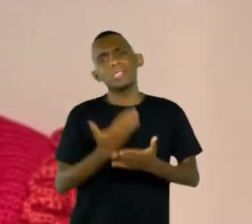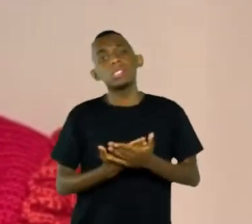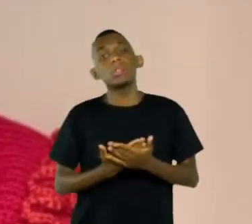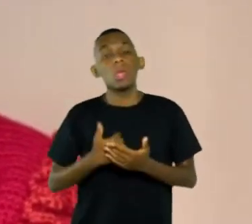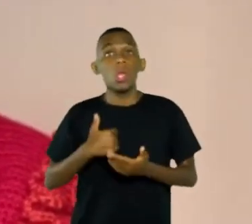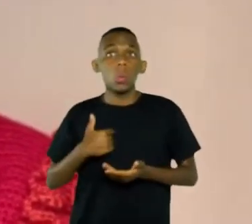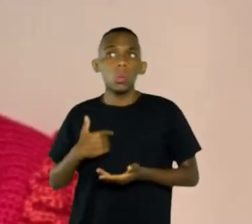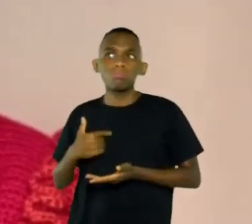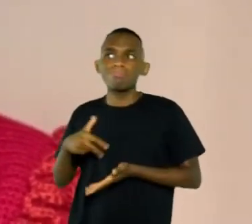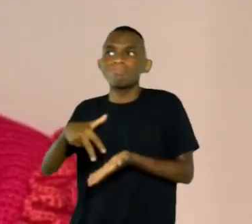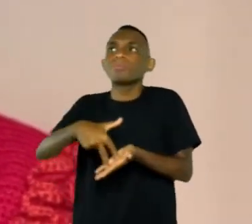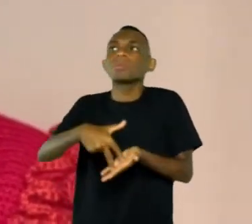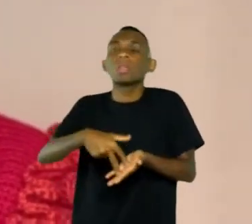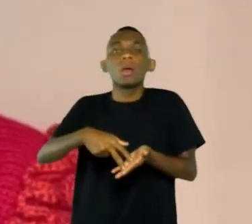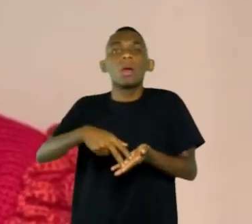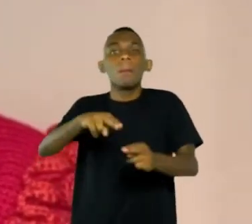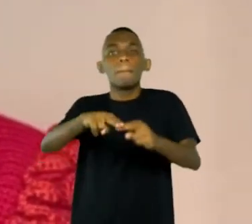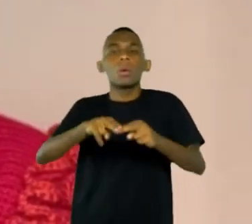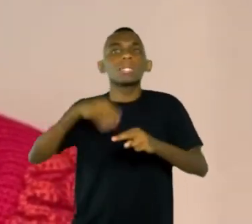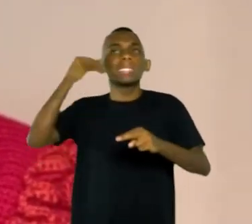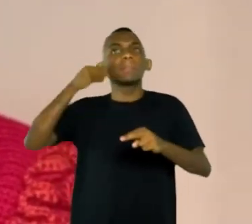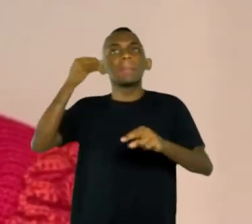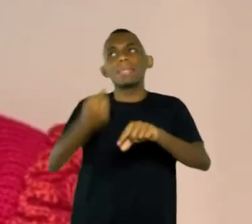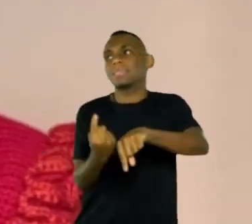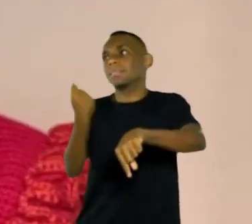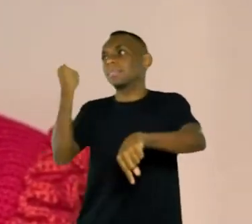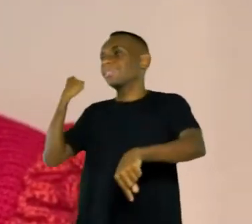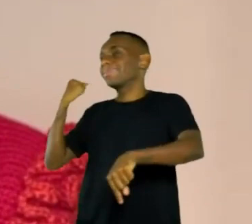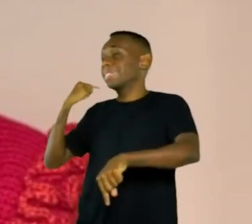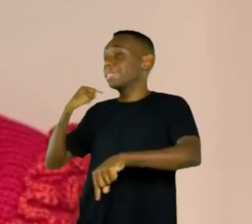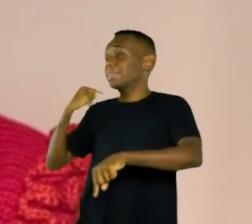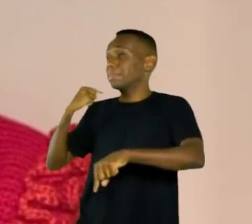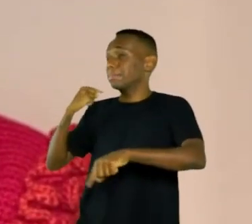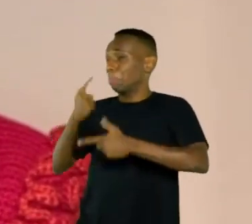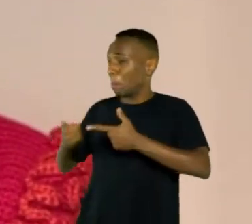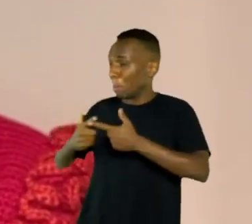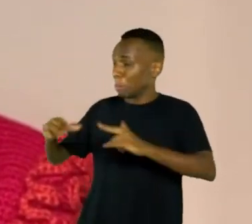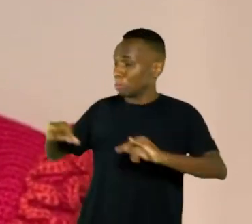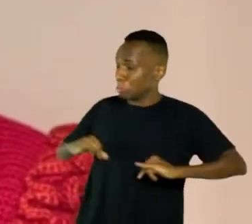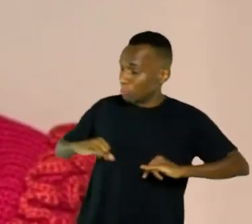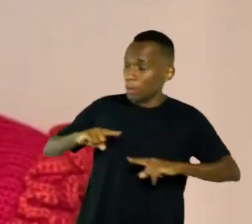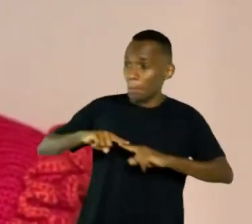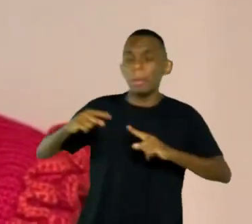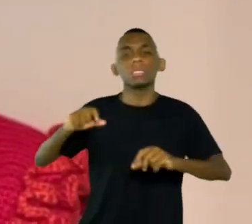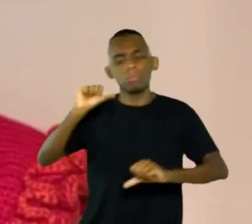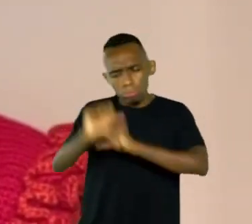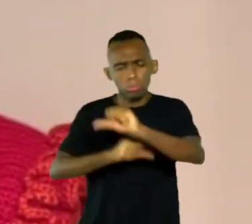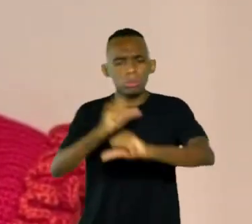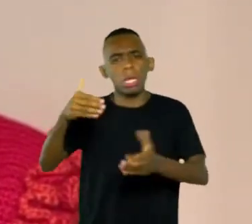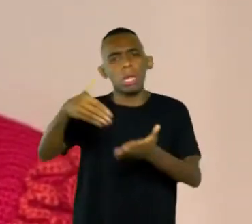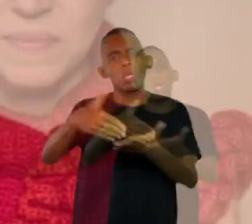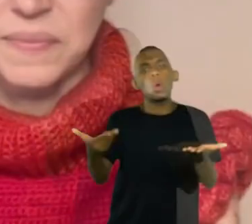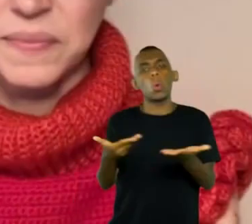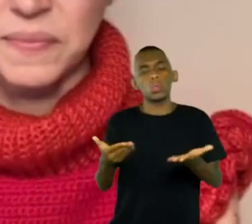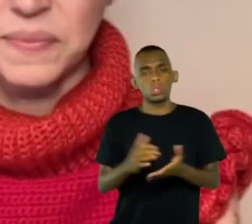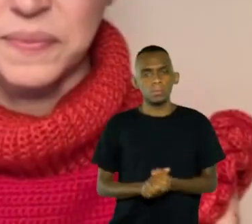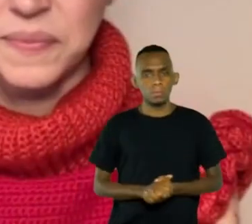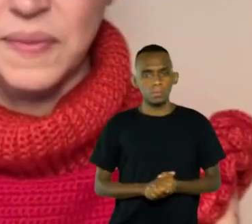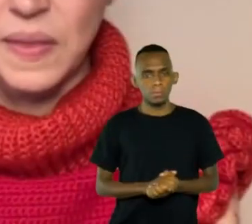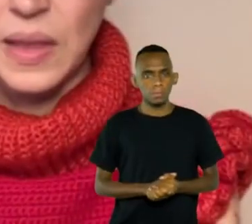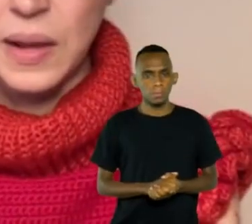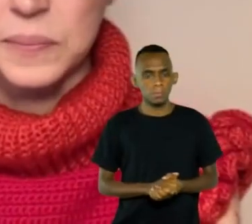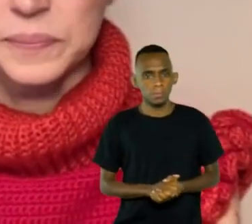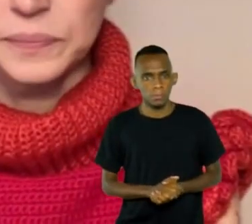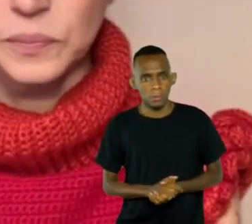por causa das minhas visitas importantes ao fundo do poço, sem dúvida, né? É. Você citou a respeito